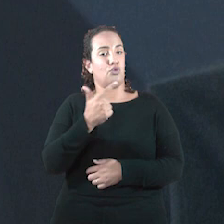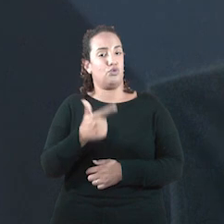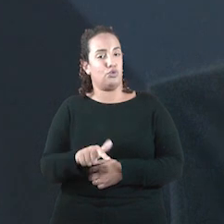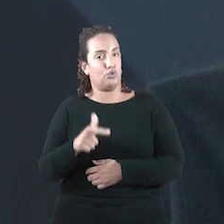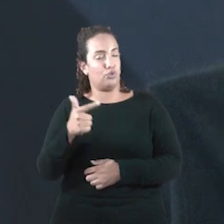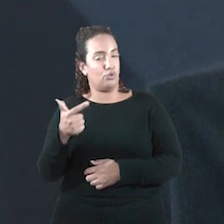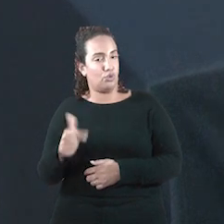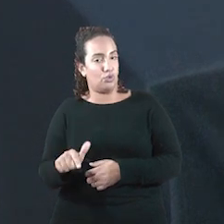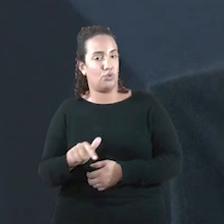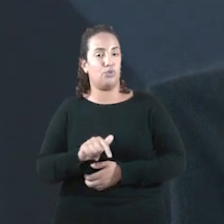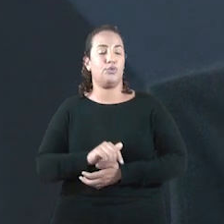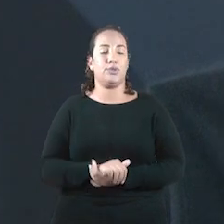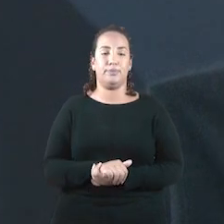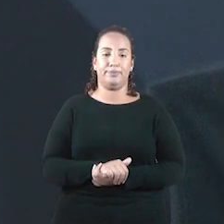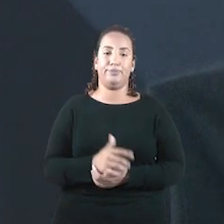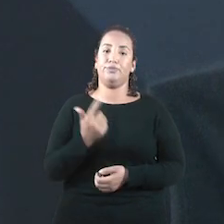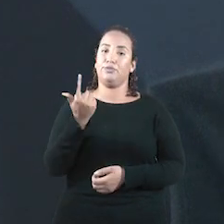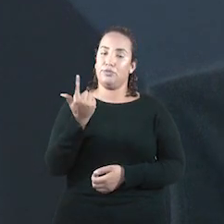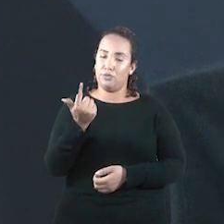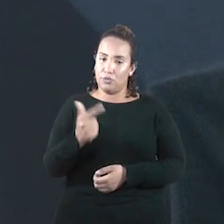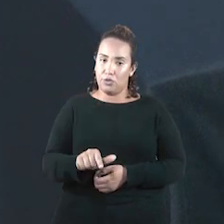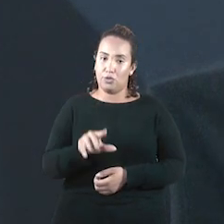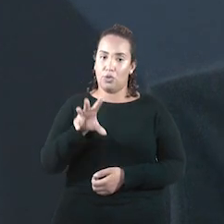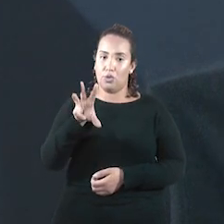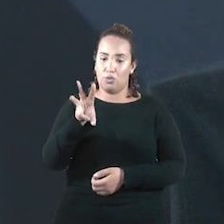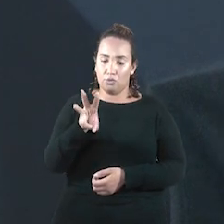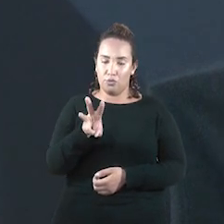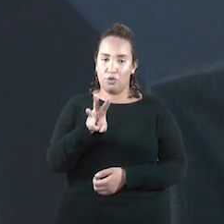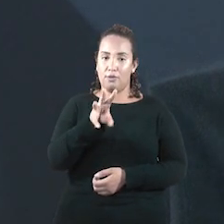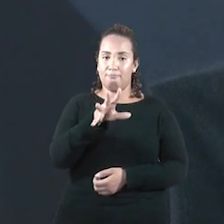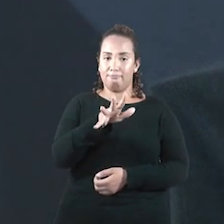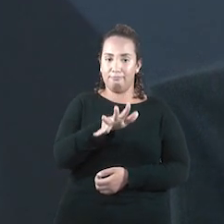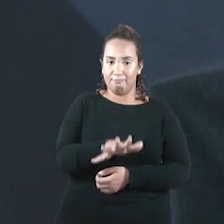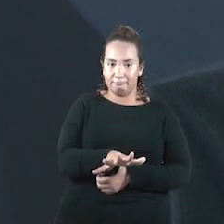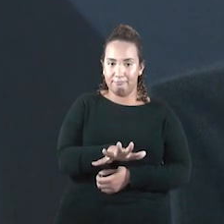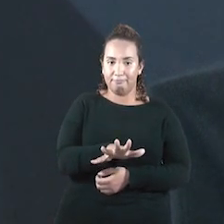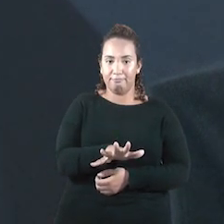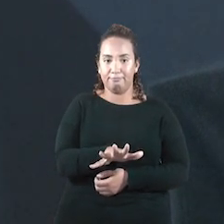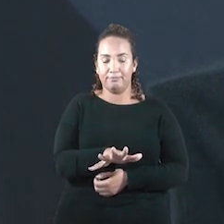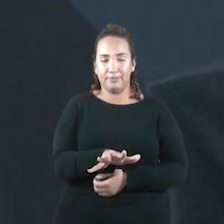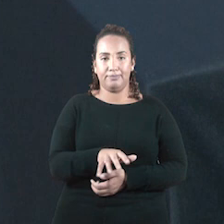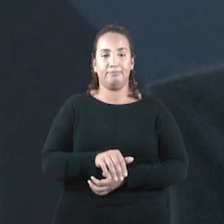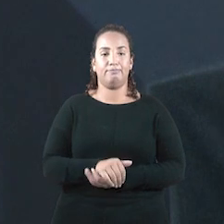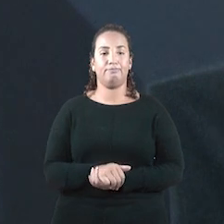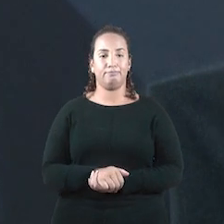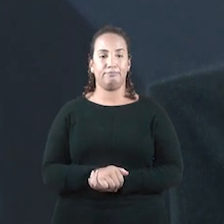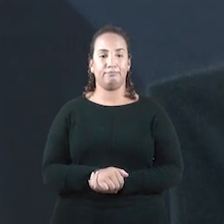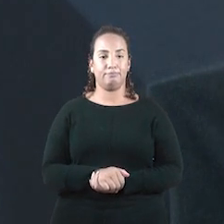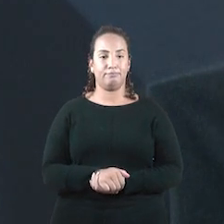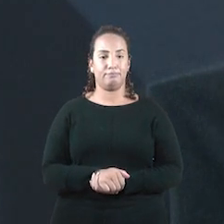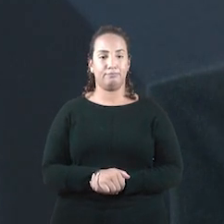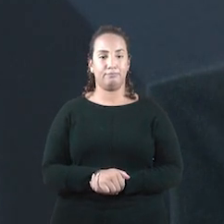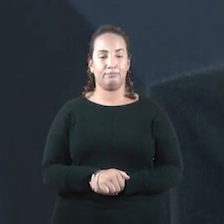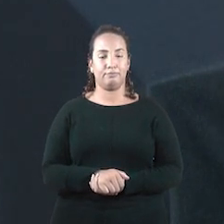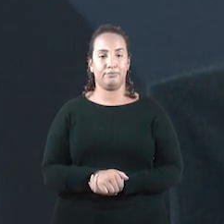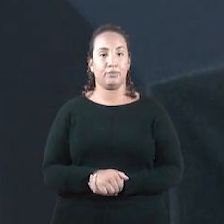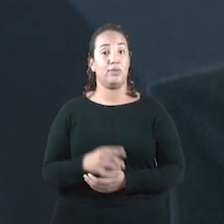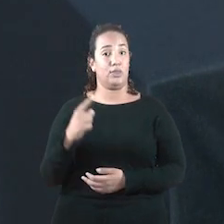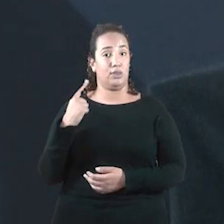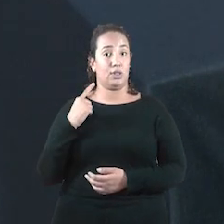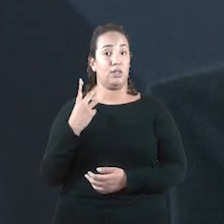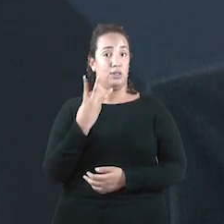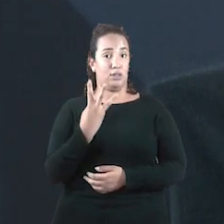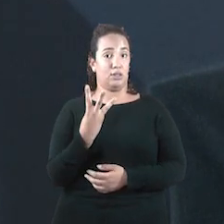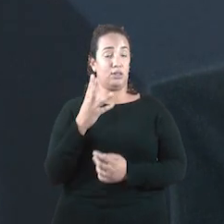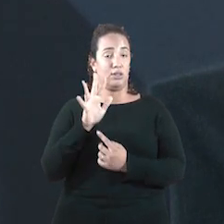Coloco o midinho aqui novamente para iniciar de novo e abro a mão. E já temos aqui